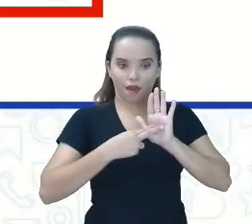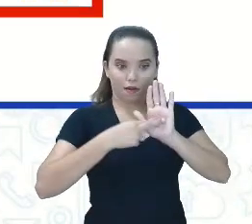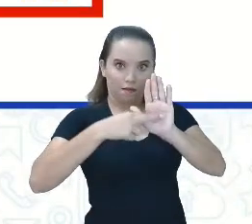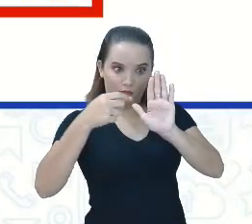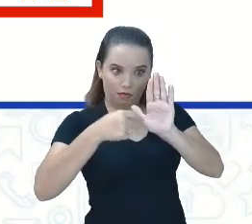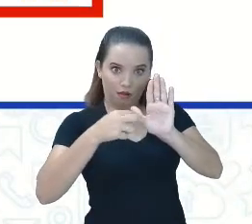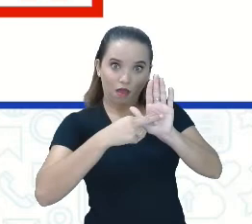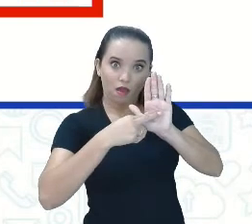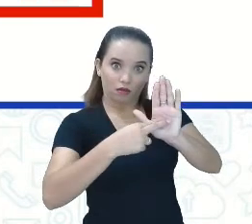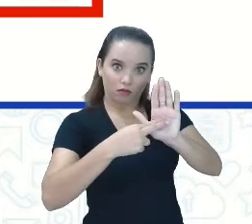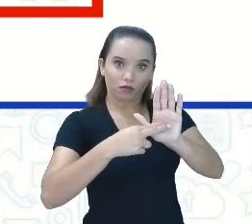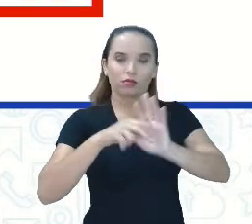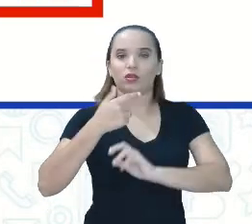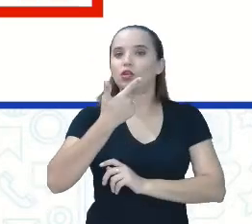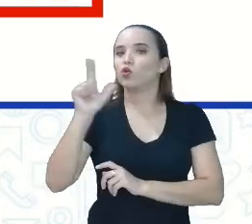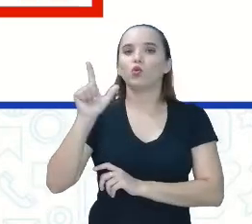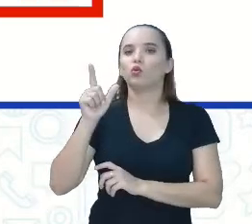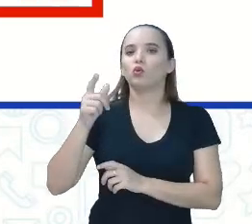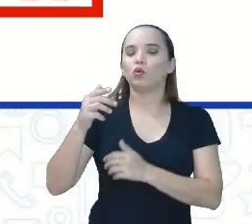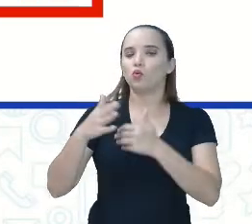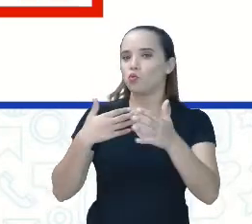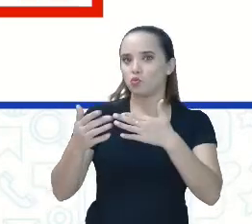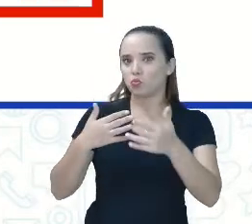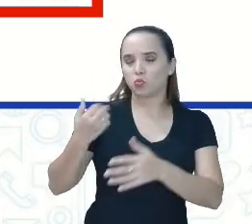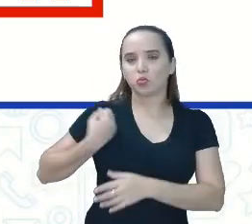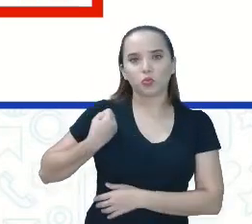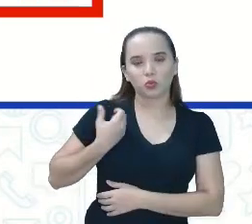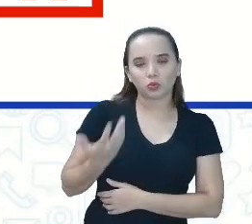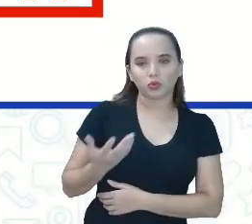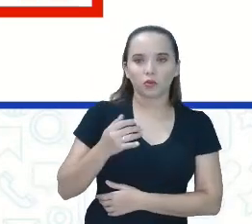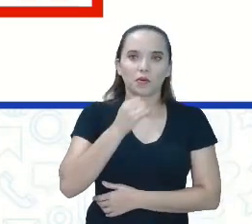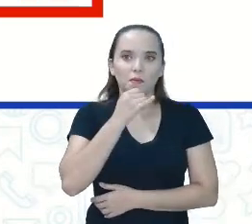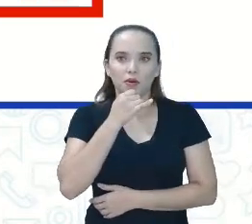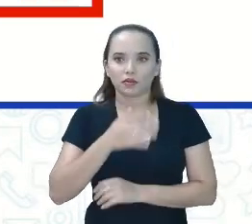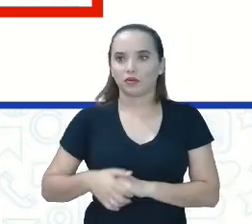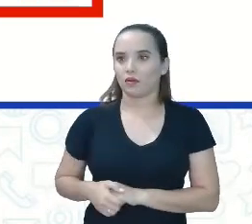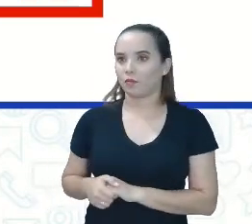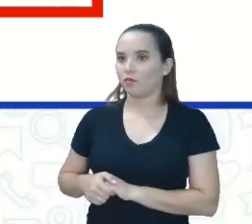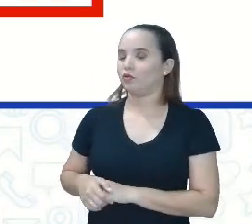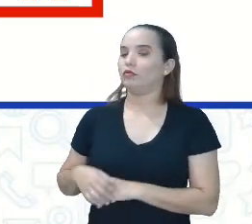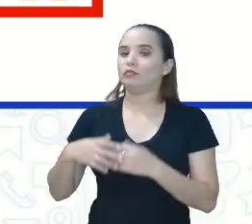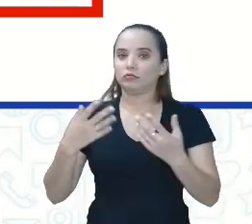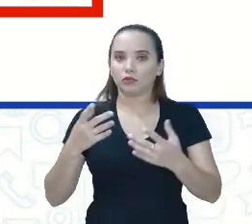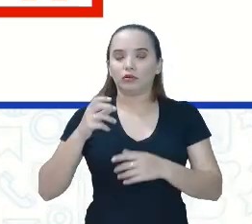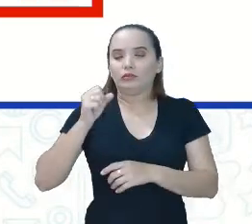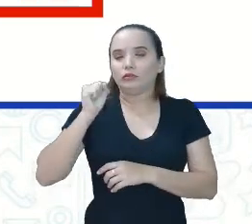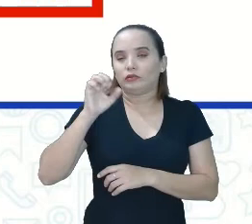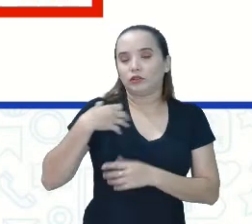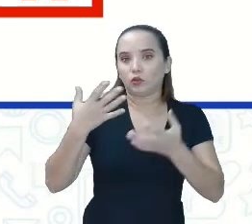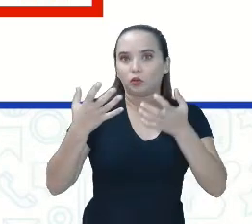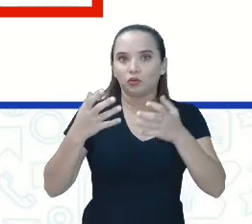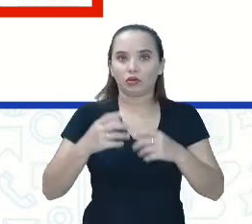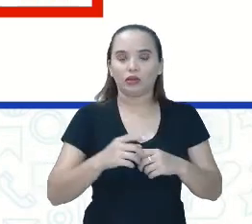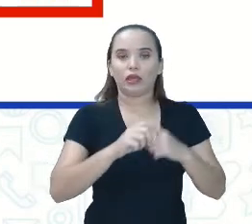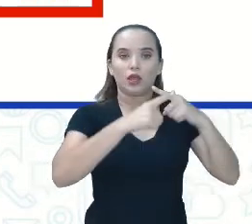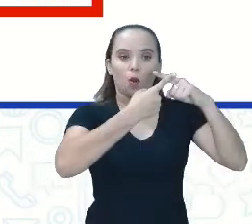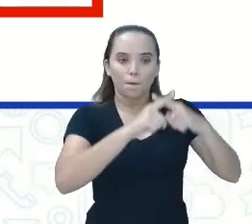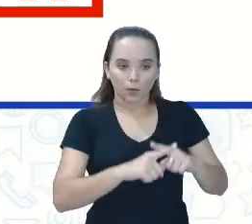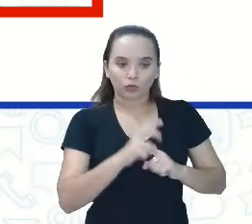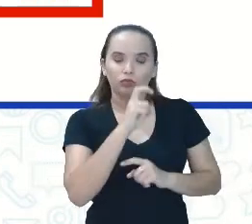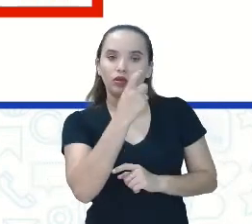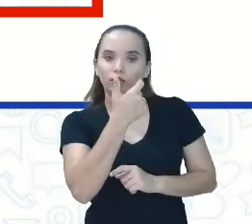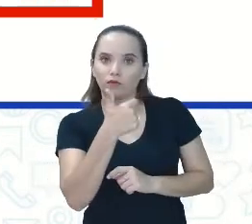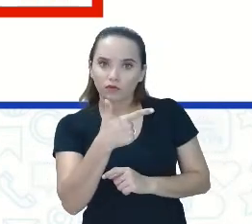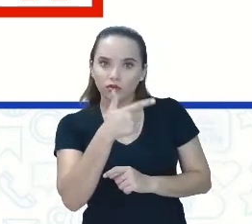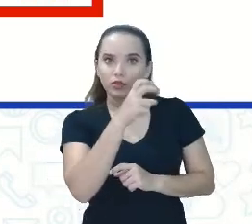múltiplos de 25. Aí, nesse caso que eu acabei de dizer para você, n será igual a 25. Então, a gente vai